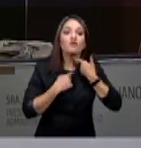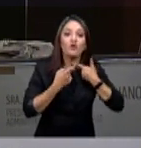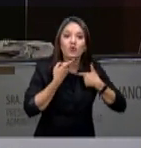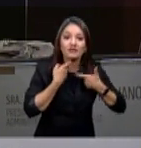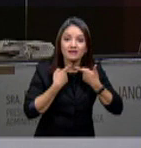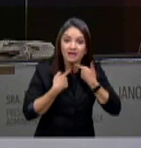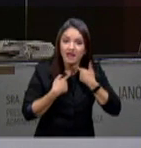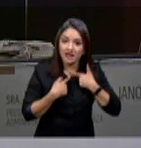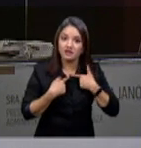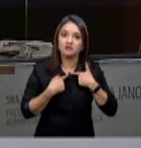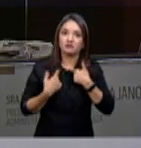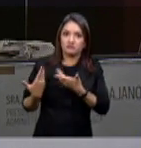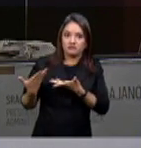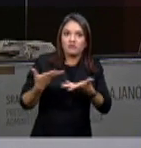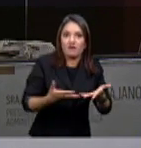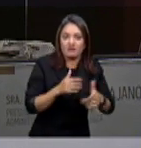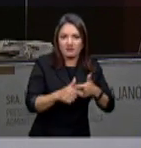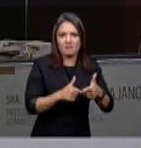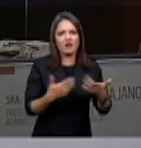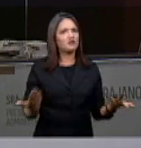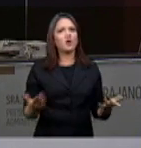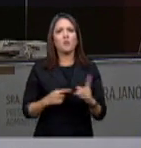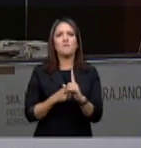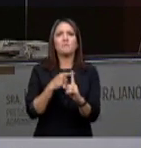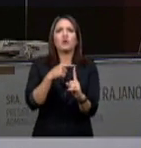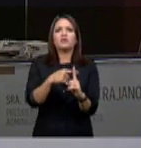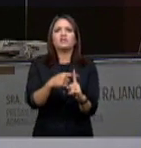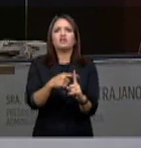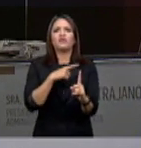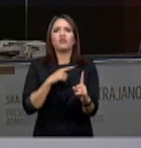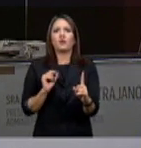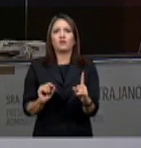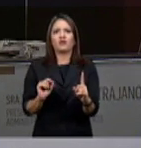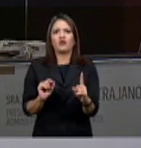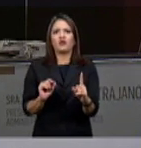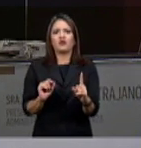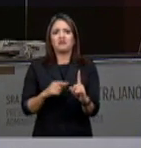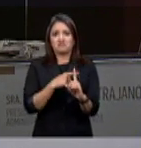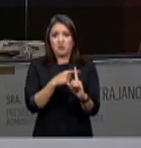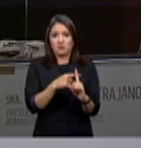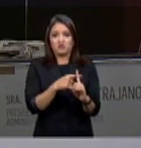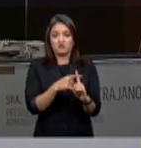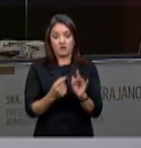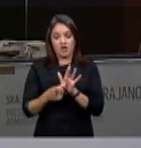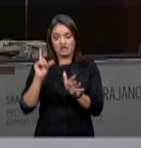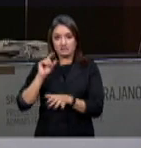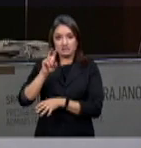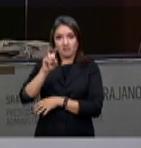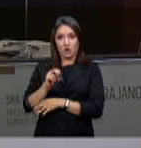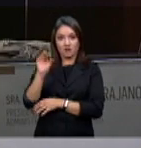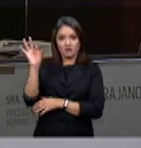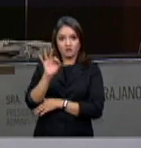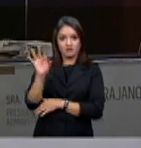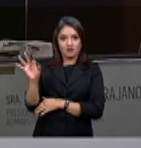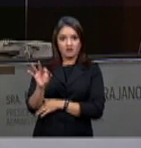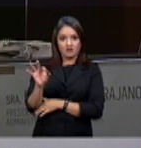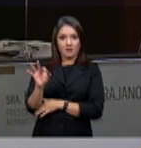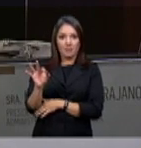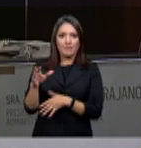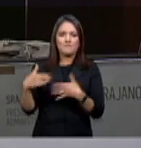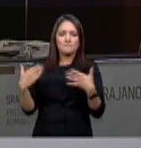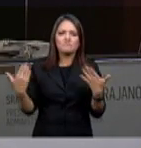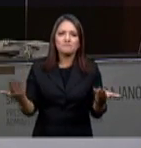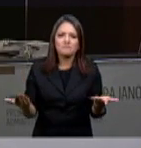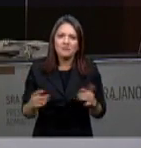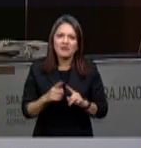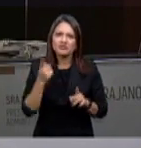e quê que isso trouxe de vantagem que o nosso quadro era cinquenta por cento mulheres mas quando você